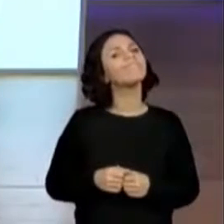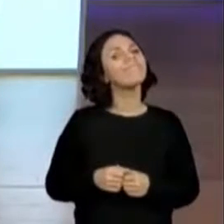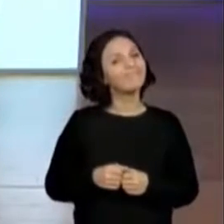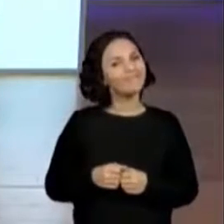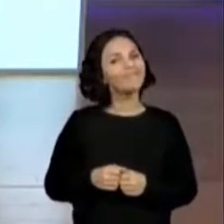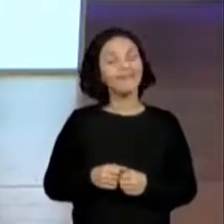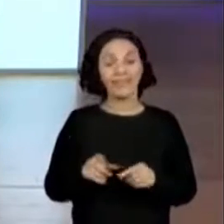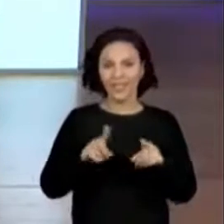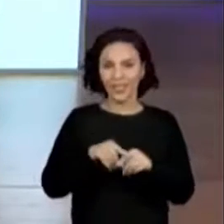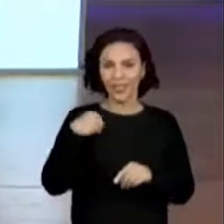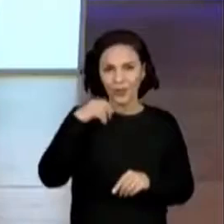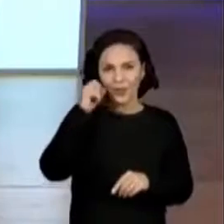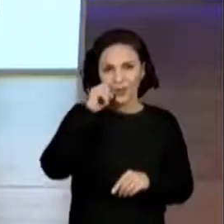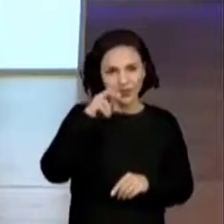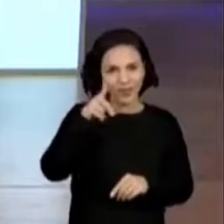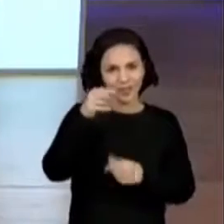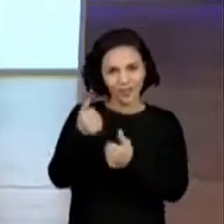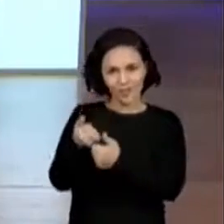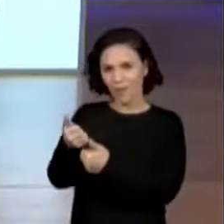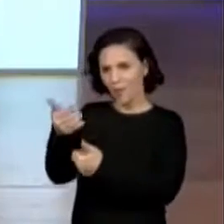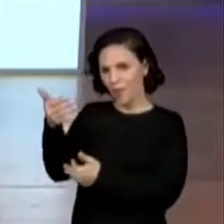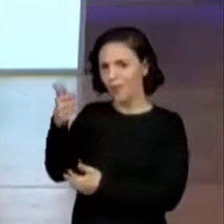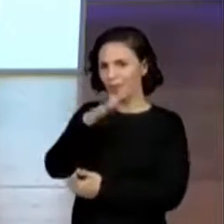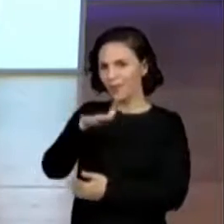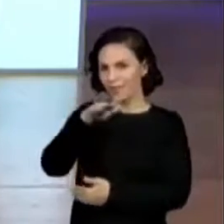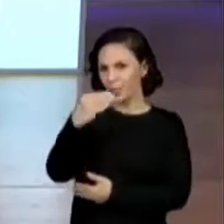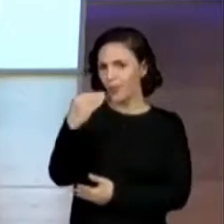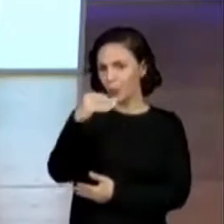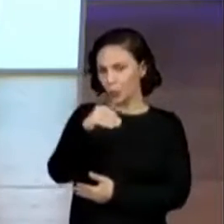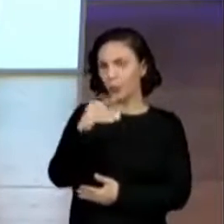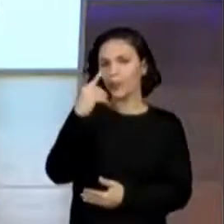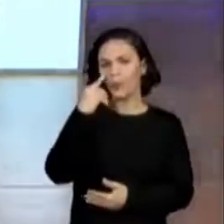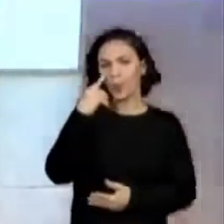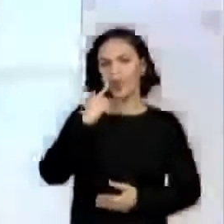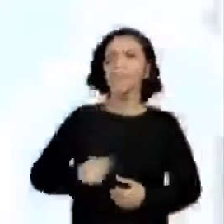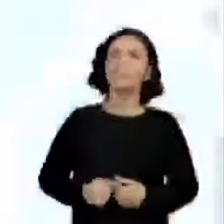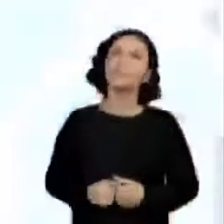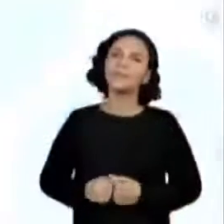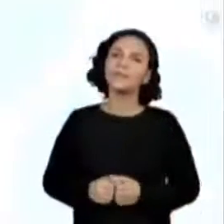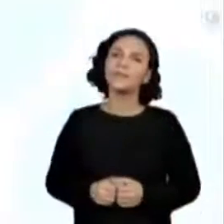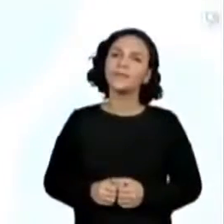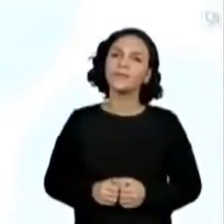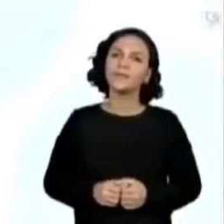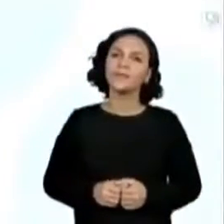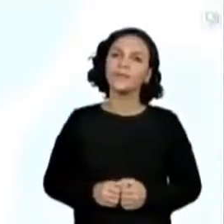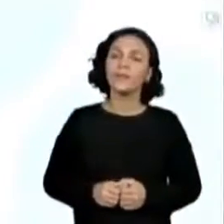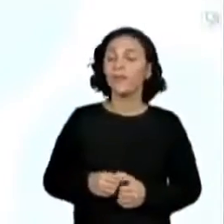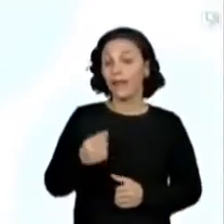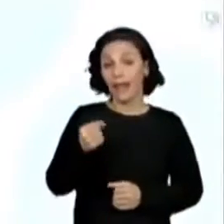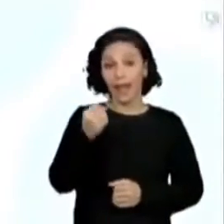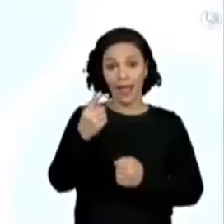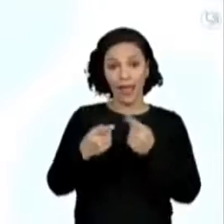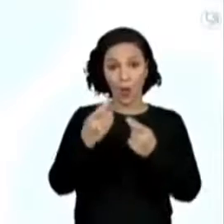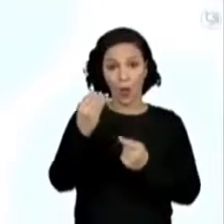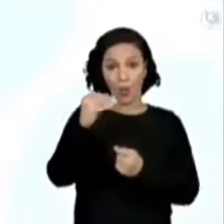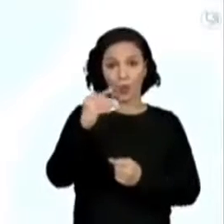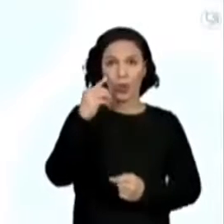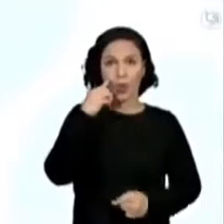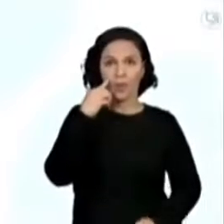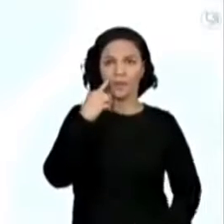também, que eu vi algumas crianças colocarem ali, eu vou representar o que elas colocaram. Algumas crianças colocaram assim,